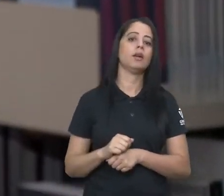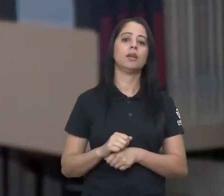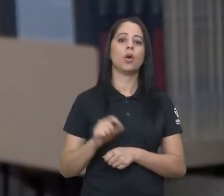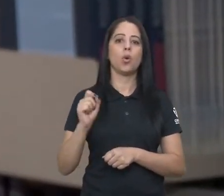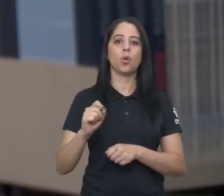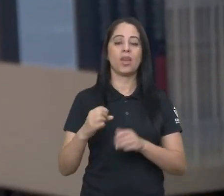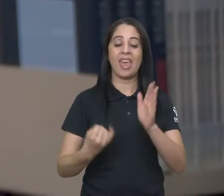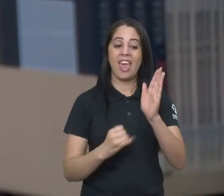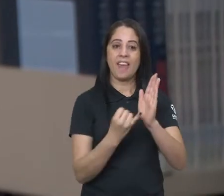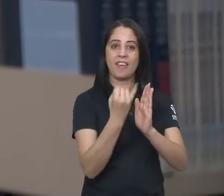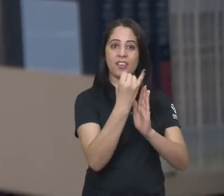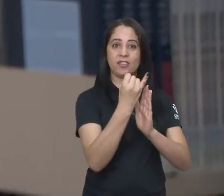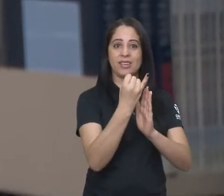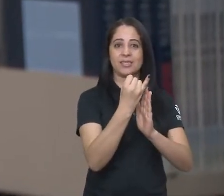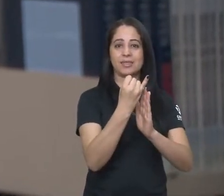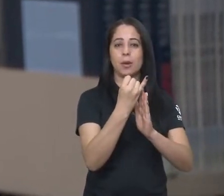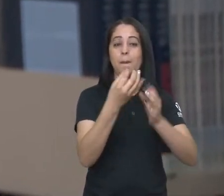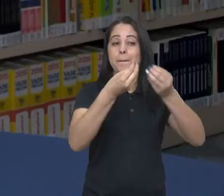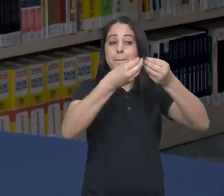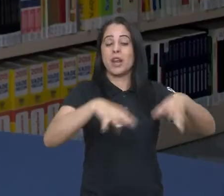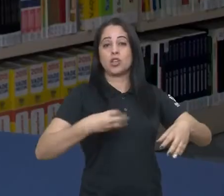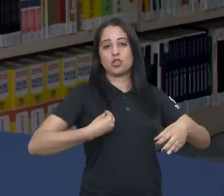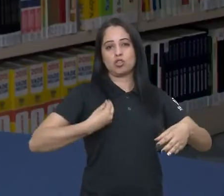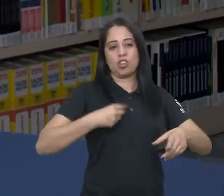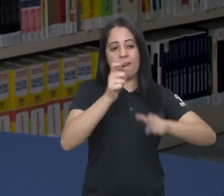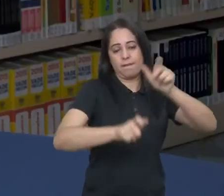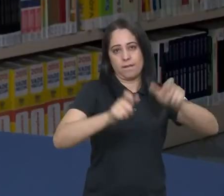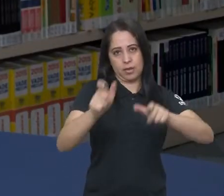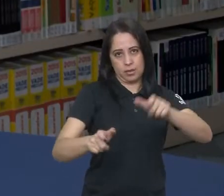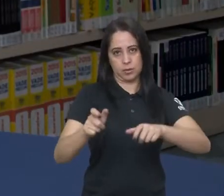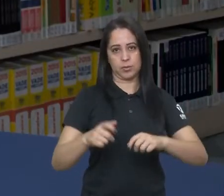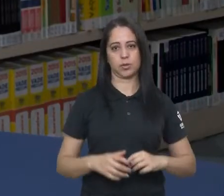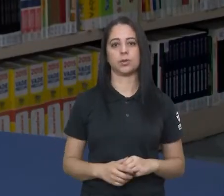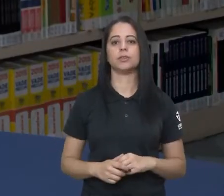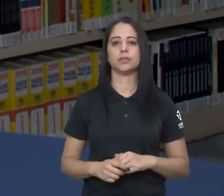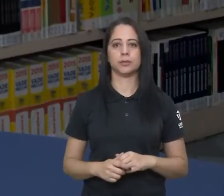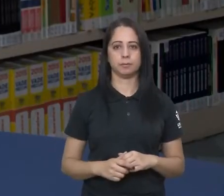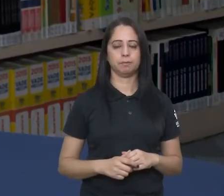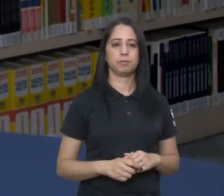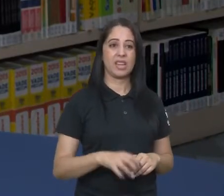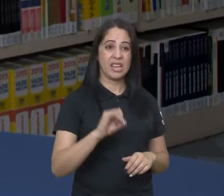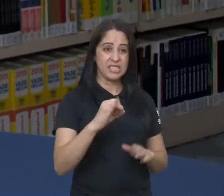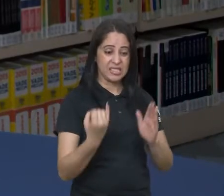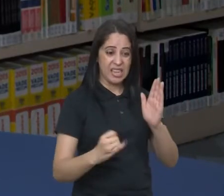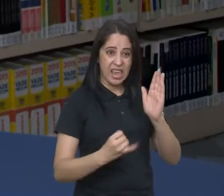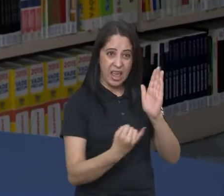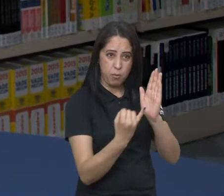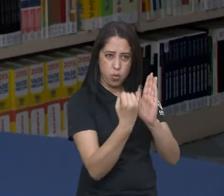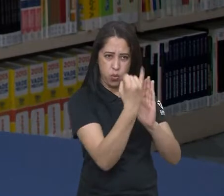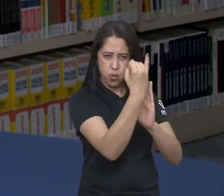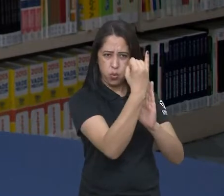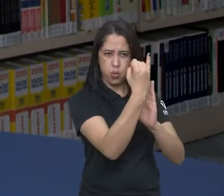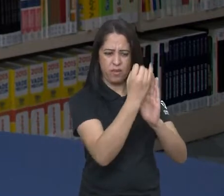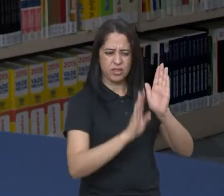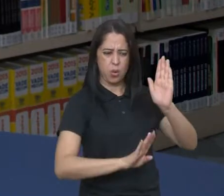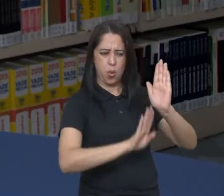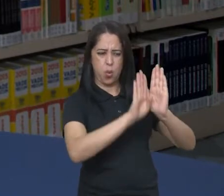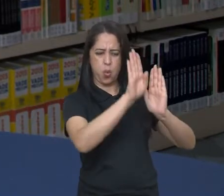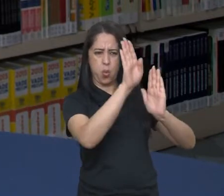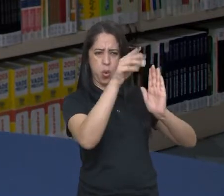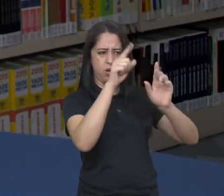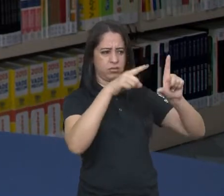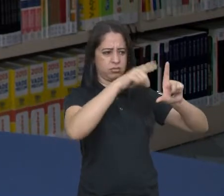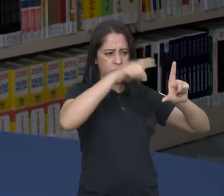o principal obstáculo do consumidor. Quando você tem essa inflação, a inflação está